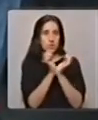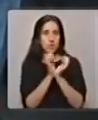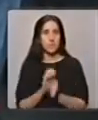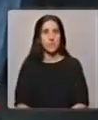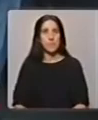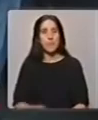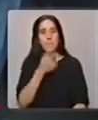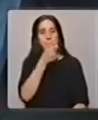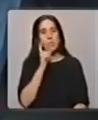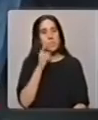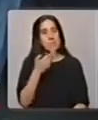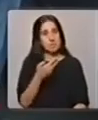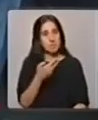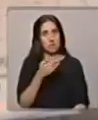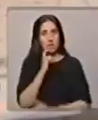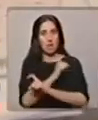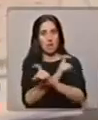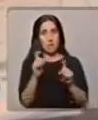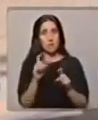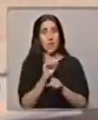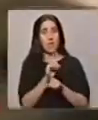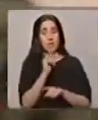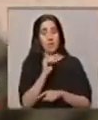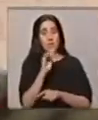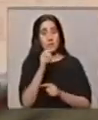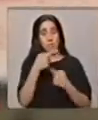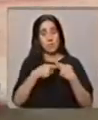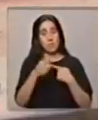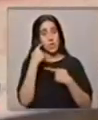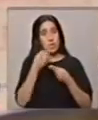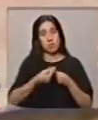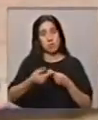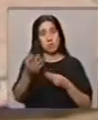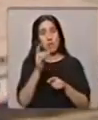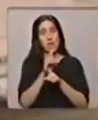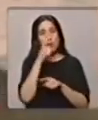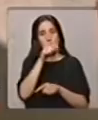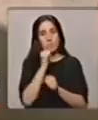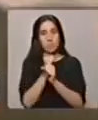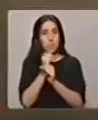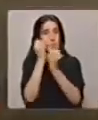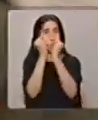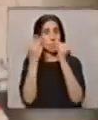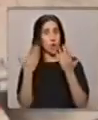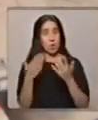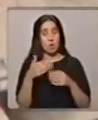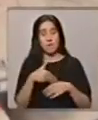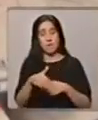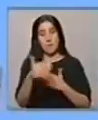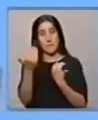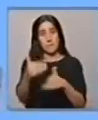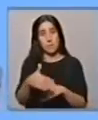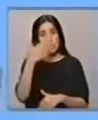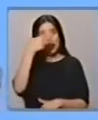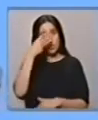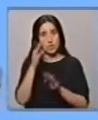maio, uma semana depois do início da entrega do IRS para os trabalhadores independentes. Agora, e a 3 dias do fim do prazo, há ainda quem